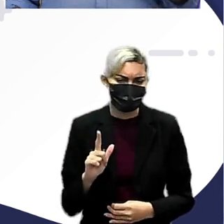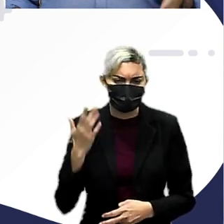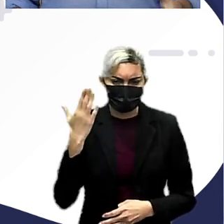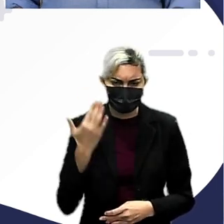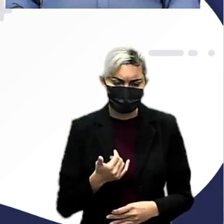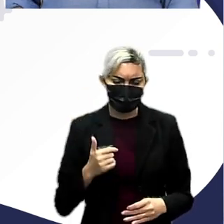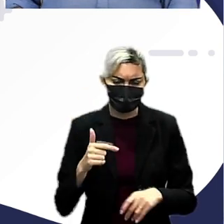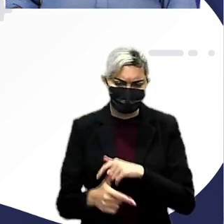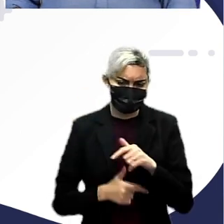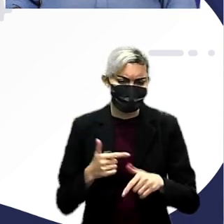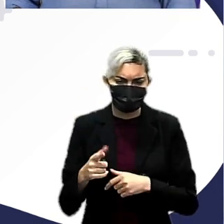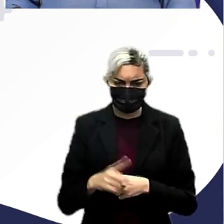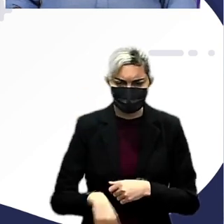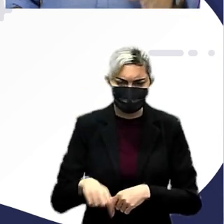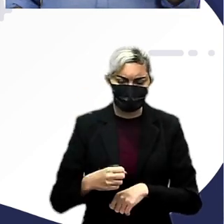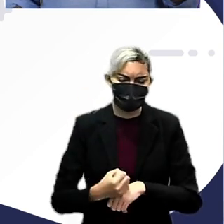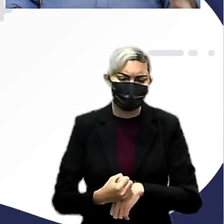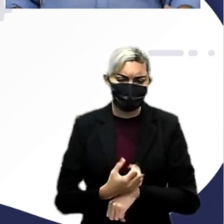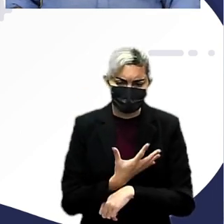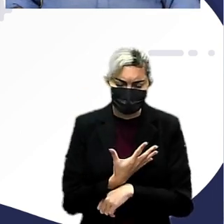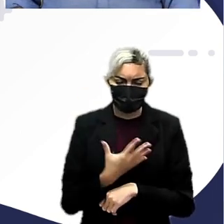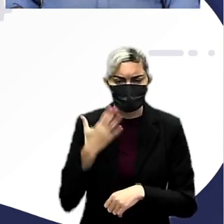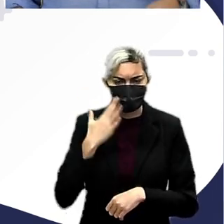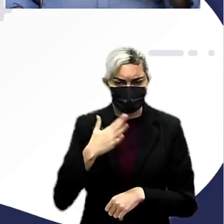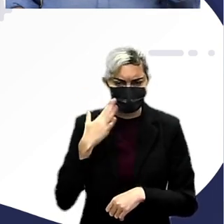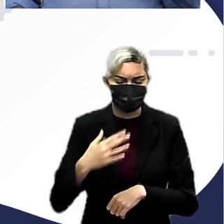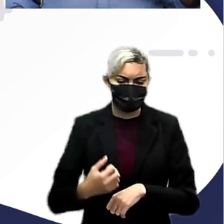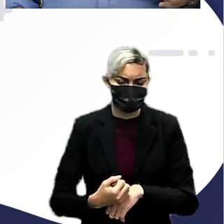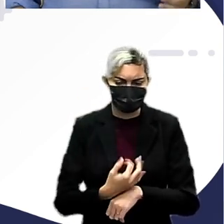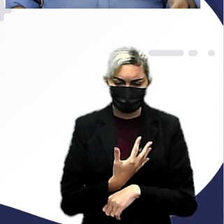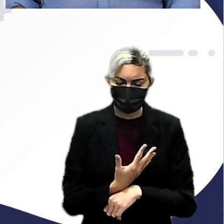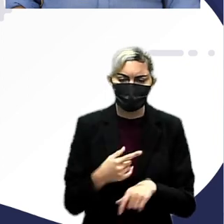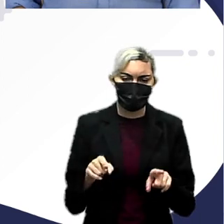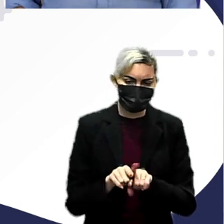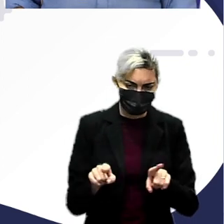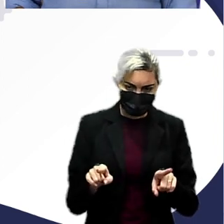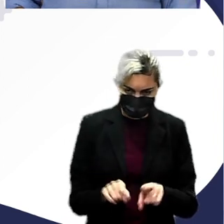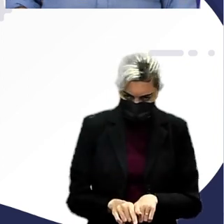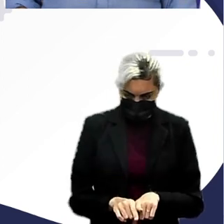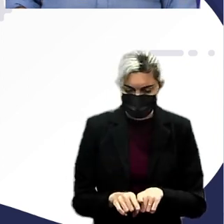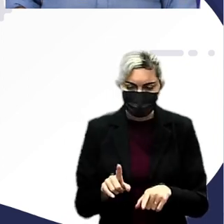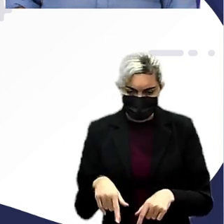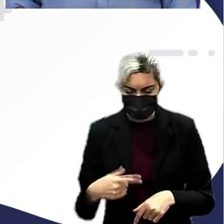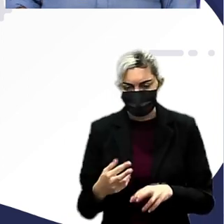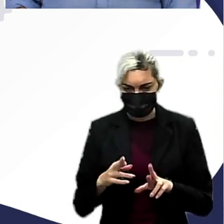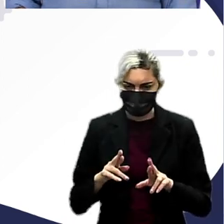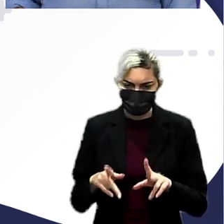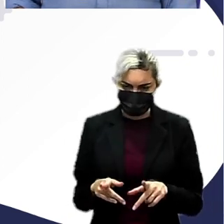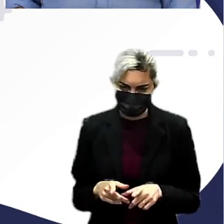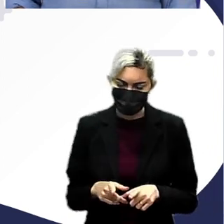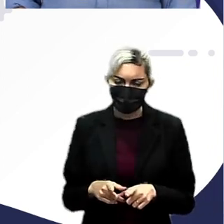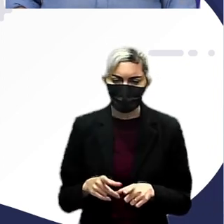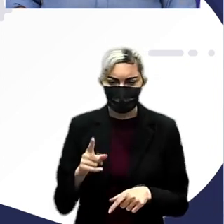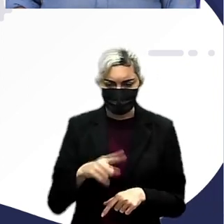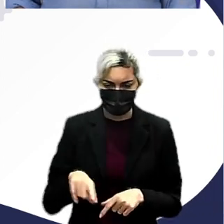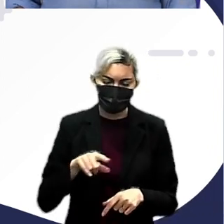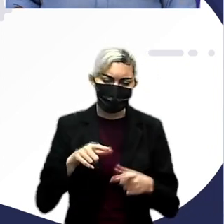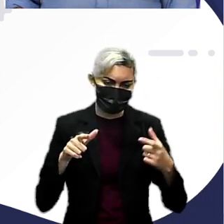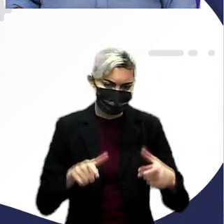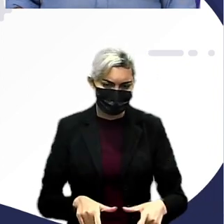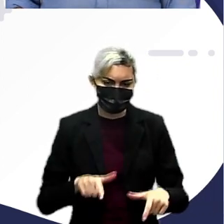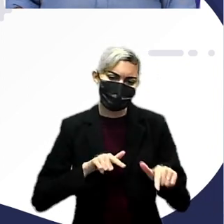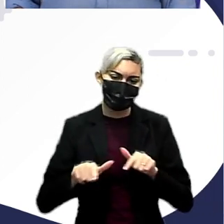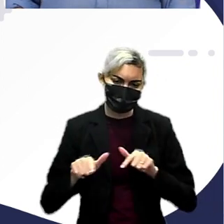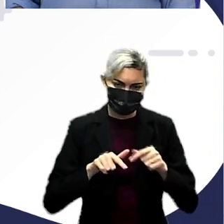saber trabalhar com o nosso emocional, saber entender o emocional, também é um grande diferencial para o ambiente